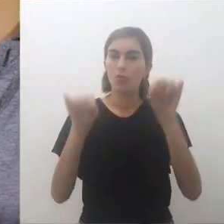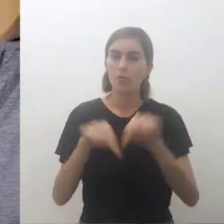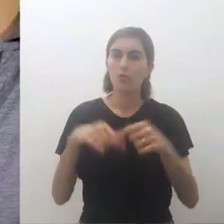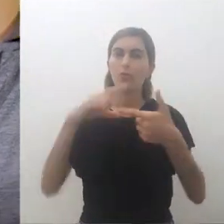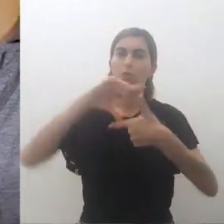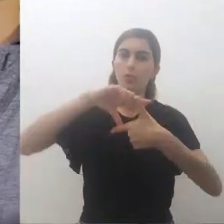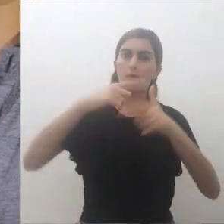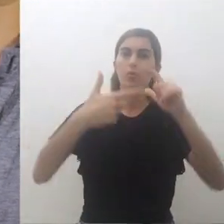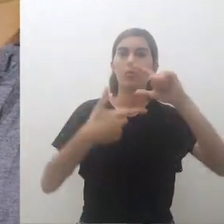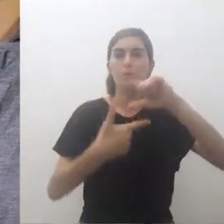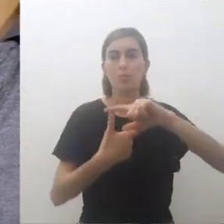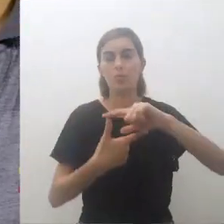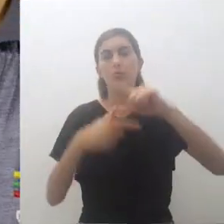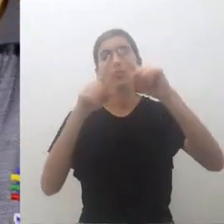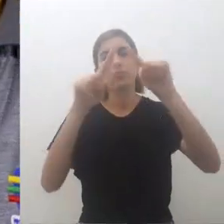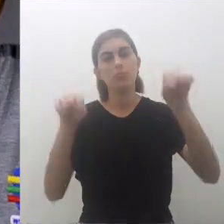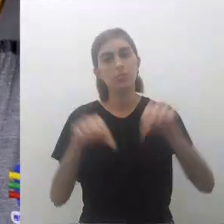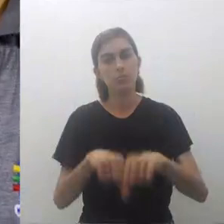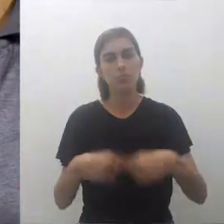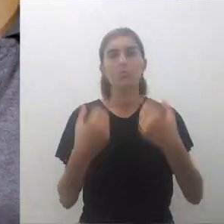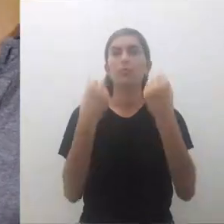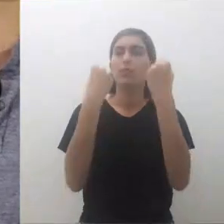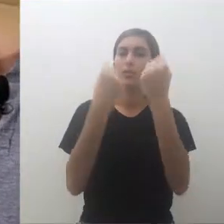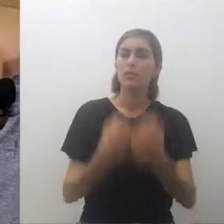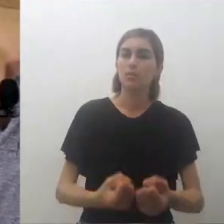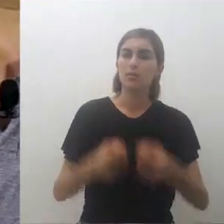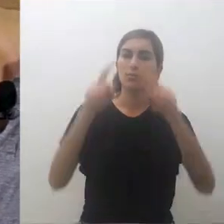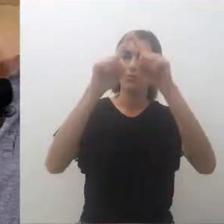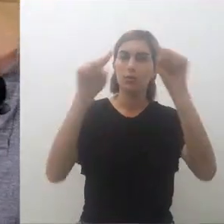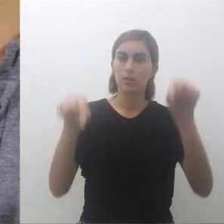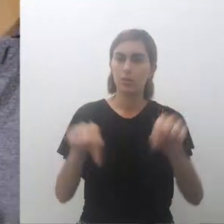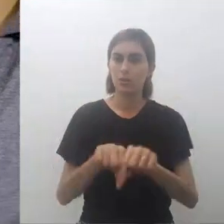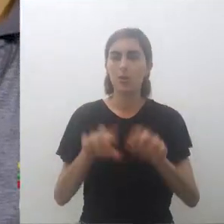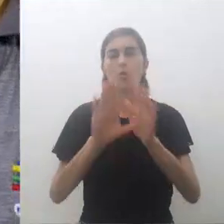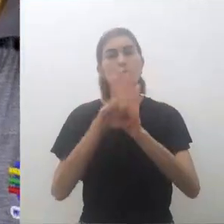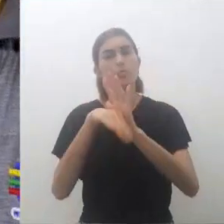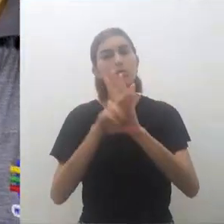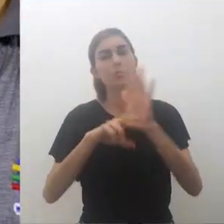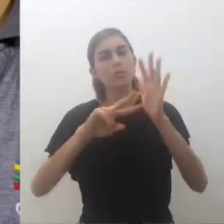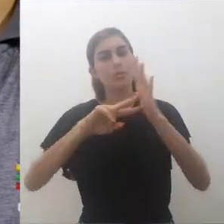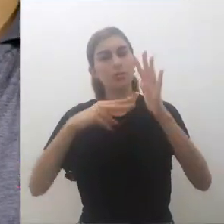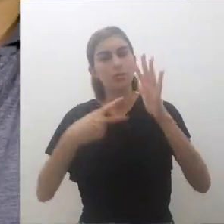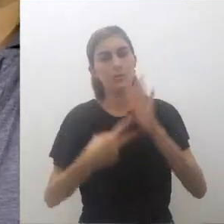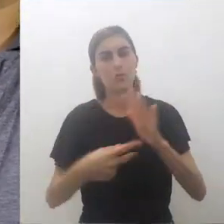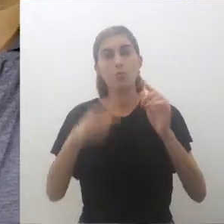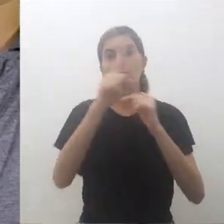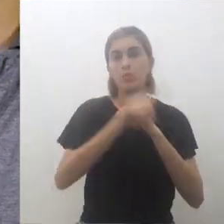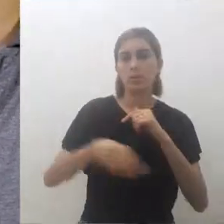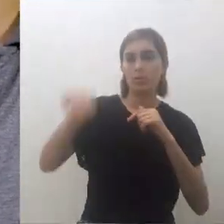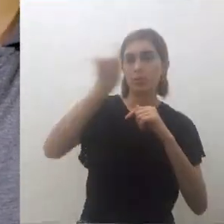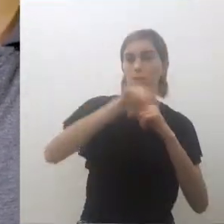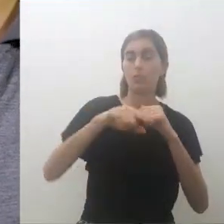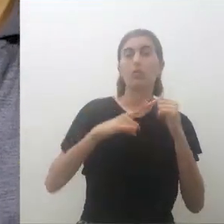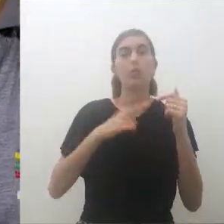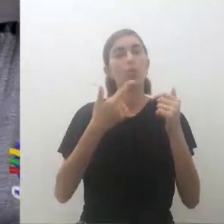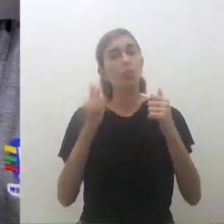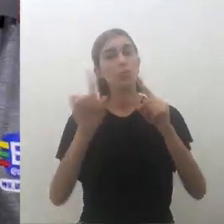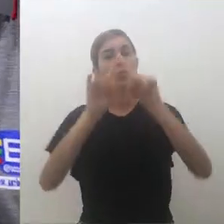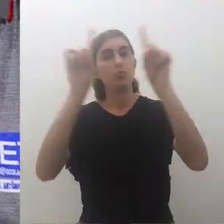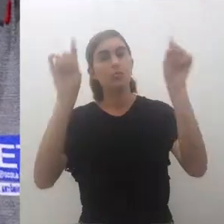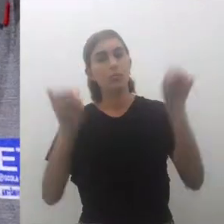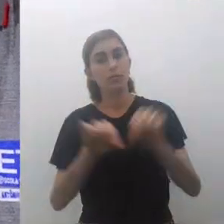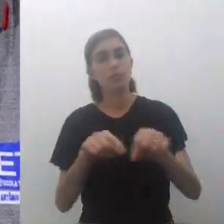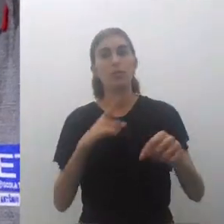movimento, estaticidade, peso. O triângulo tem um conceito, tem um significado, o círculo tem outro, o quadrado tem outro.